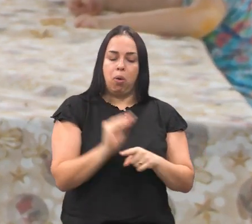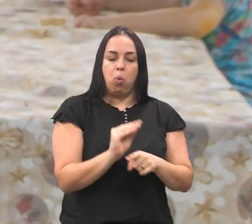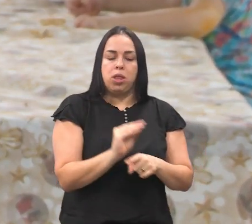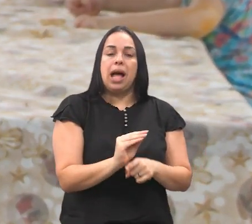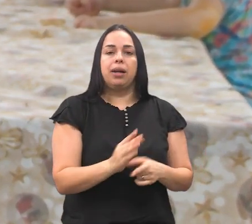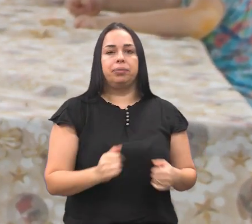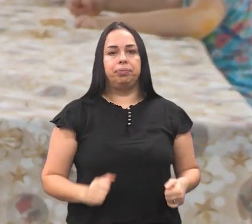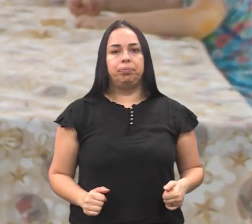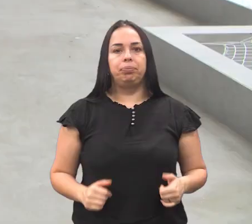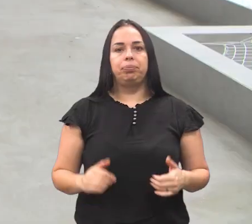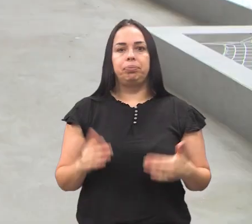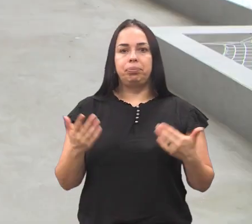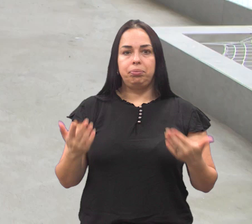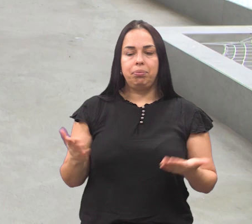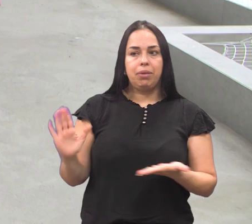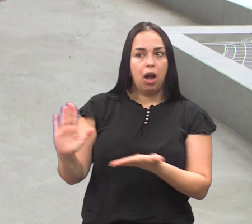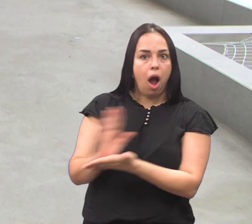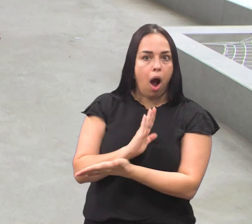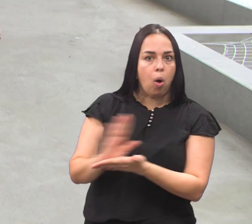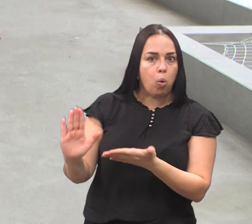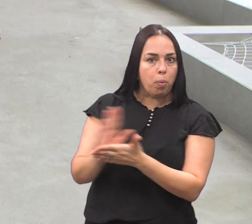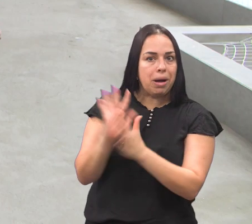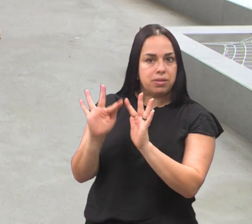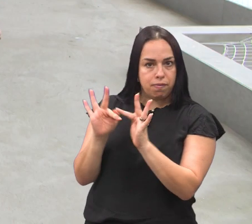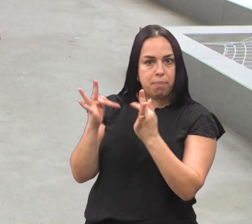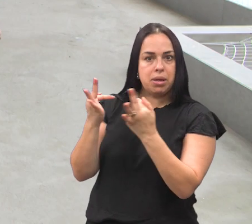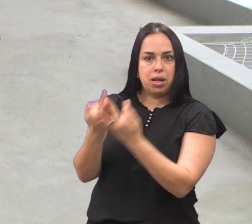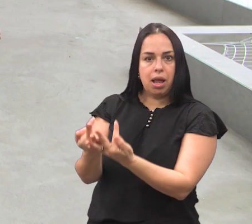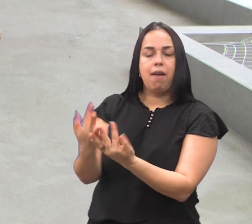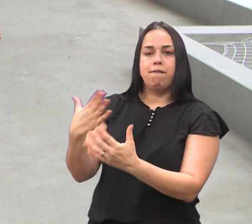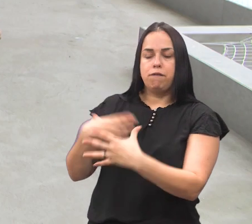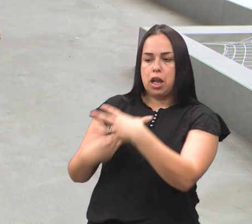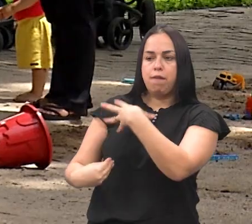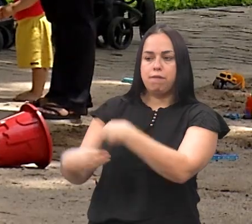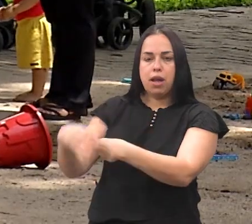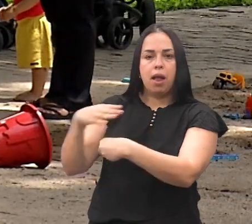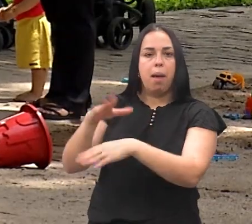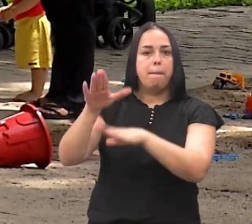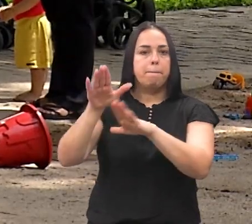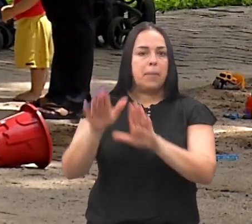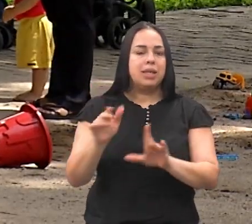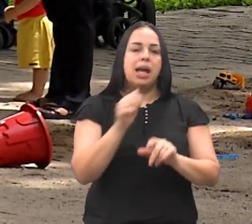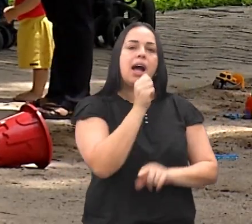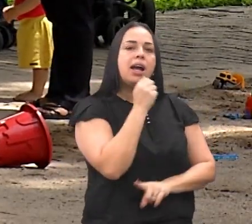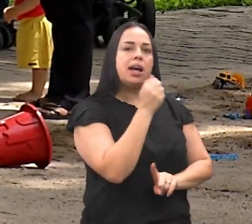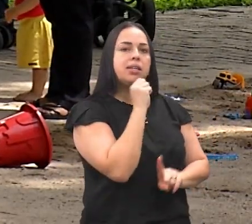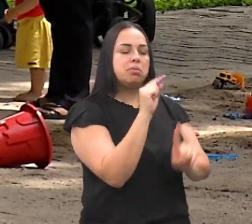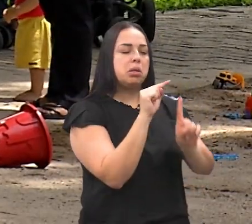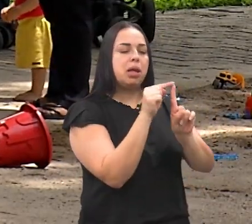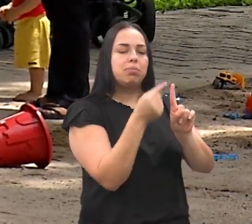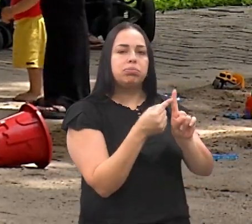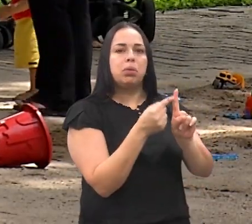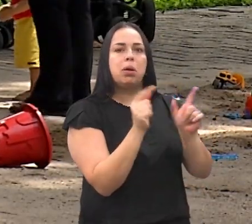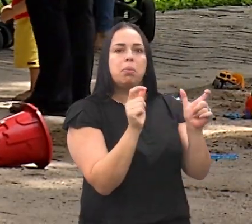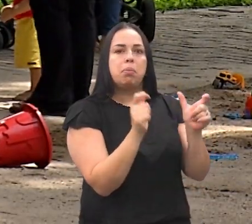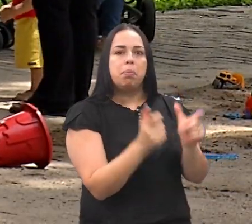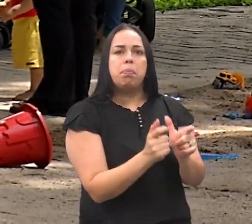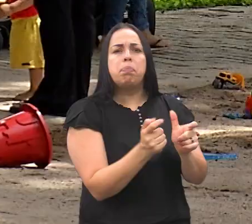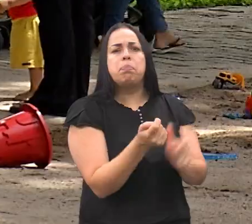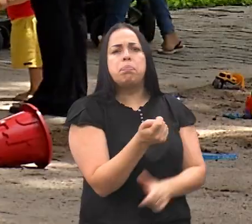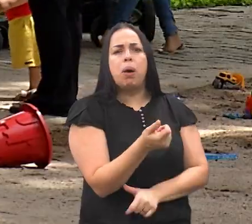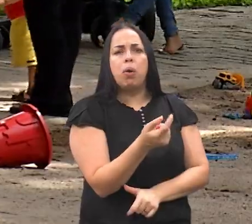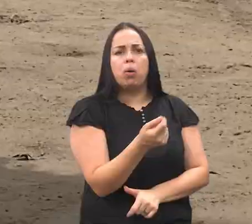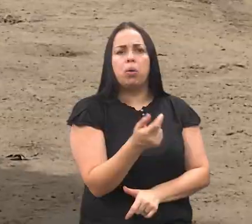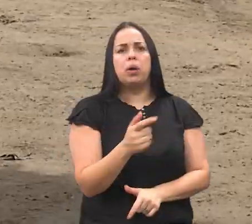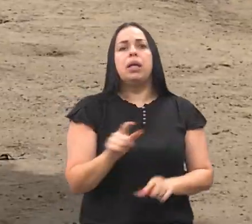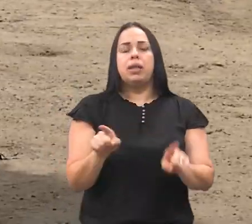a ter essa rede de apoio. Embora algumas famílias tenham um número maior de filhos, a baixa taxa de fecundidade apresenta desafios para o